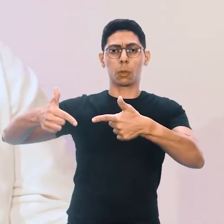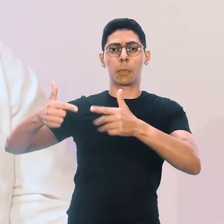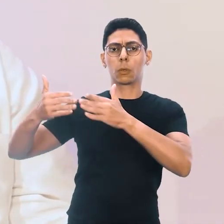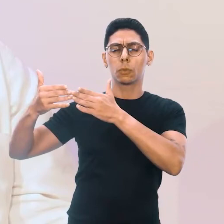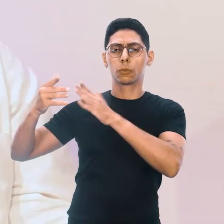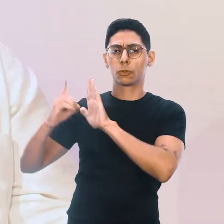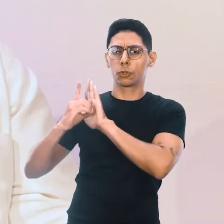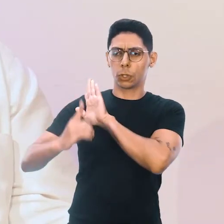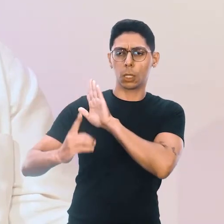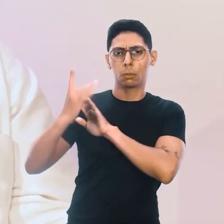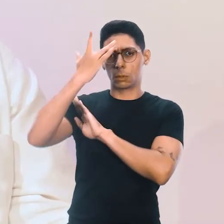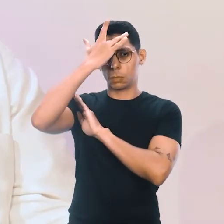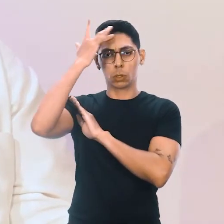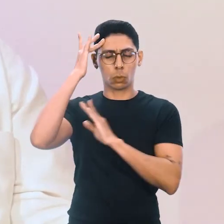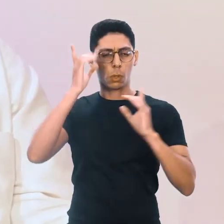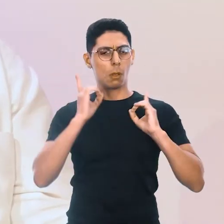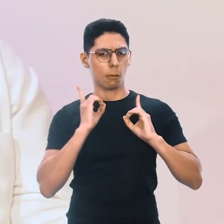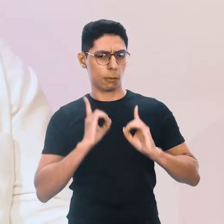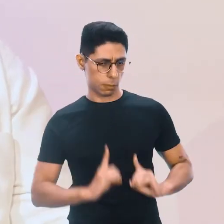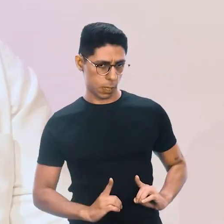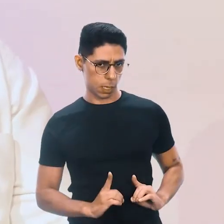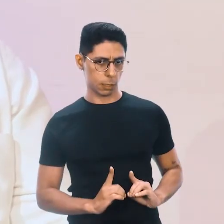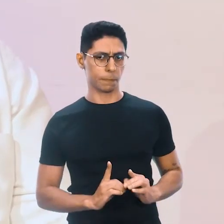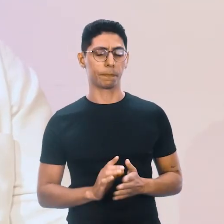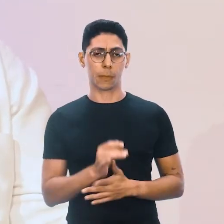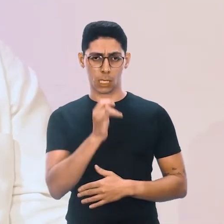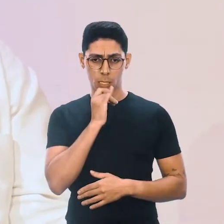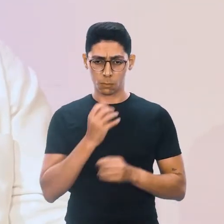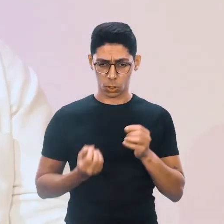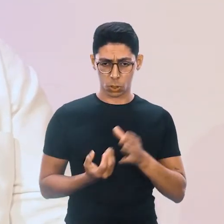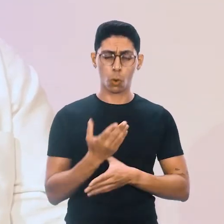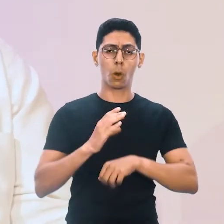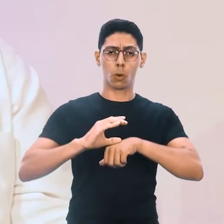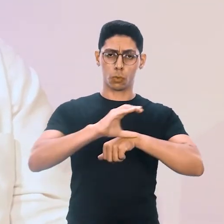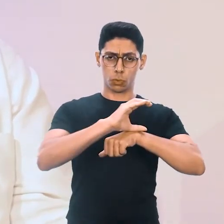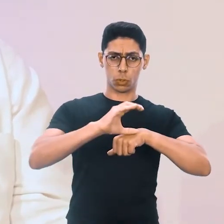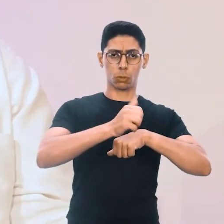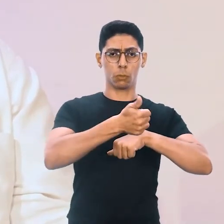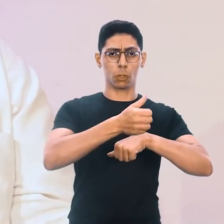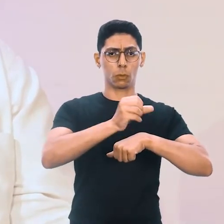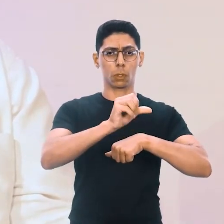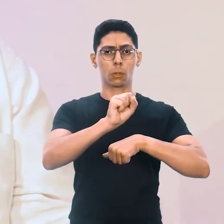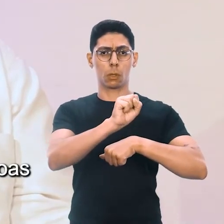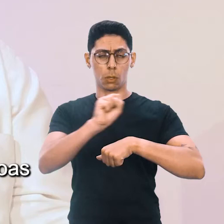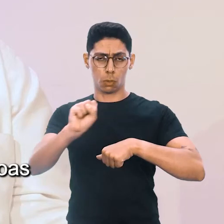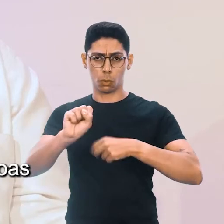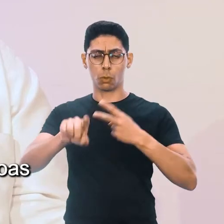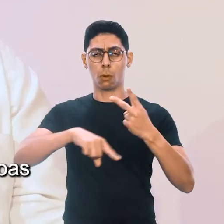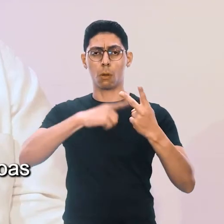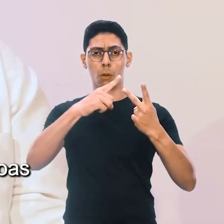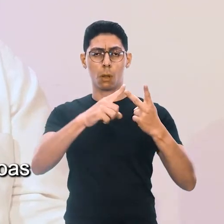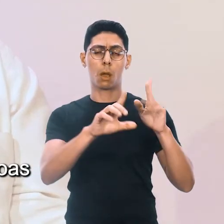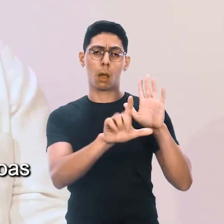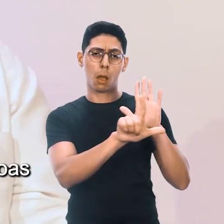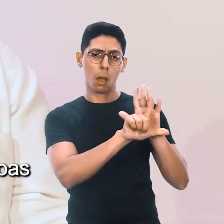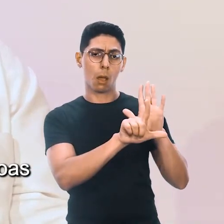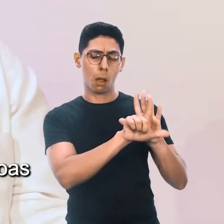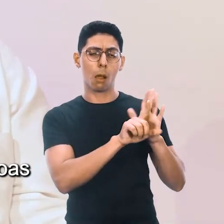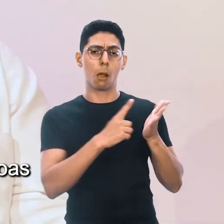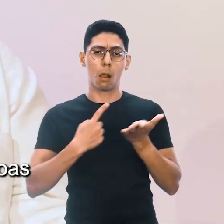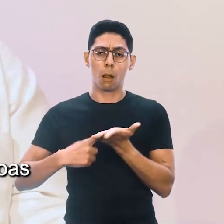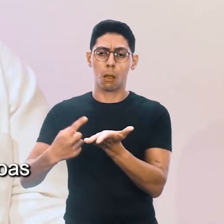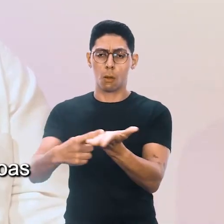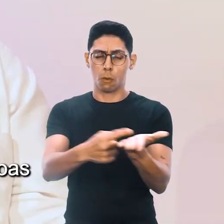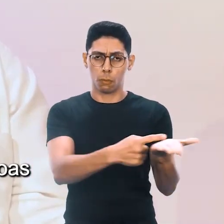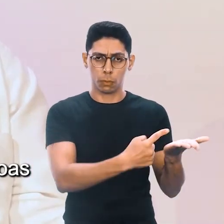com deficiência. Nós tivemos a Constituição de 88, tivemos a Convenção sobre os Direitos